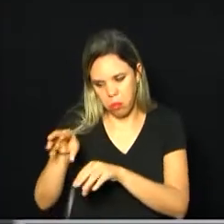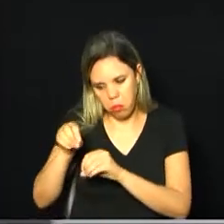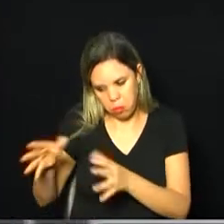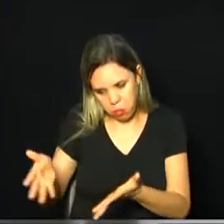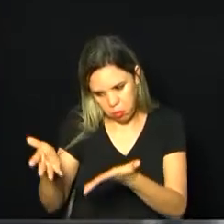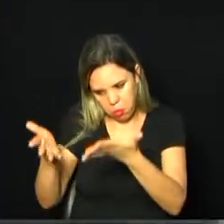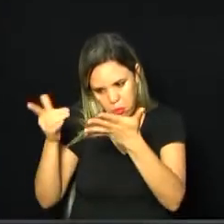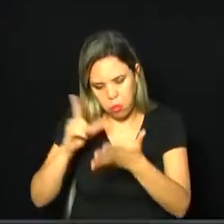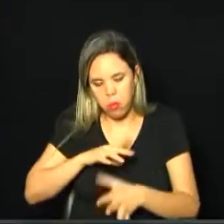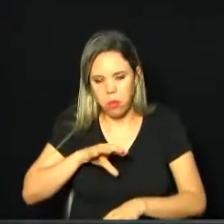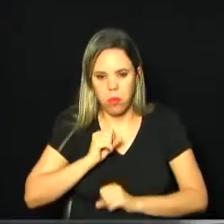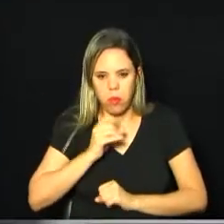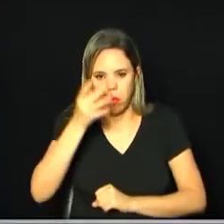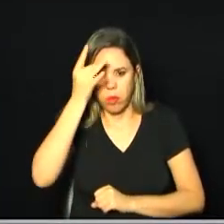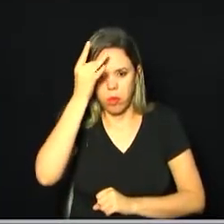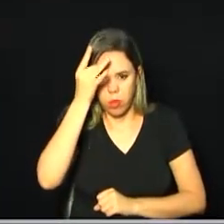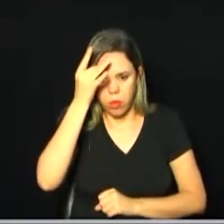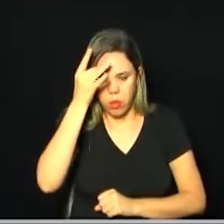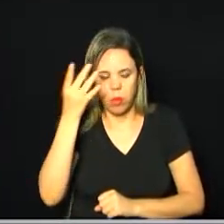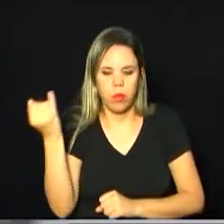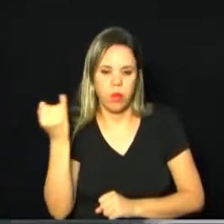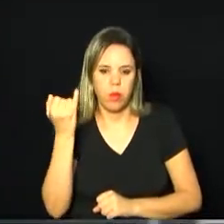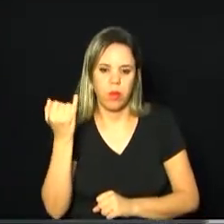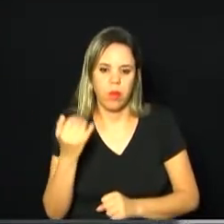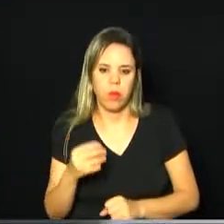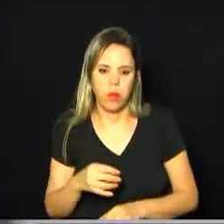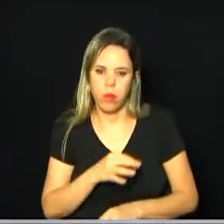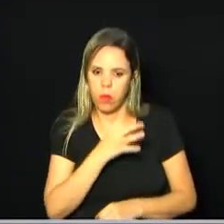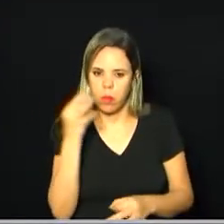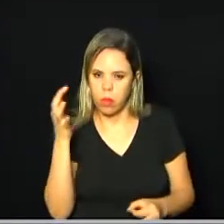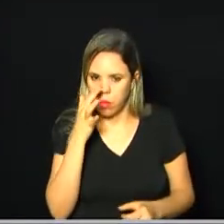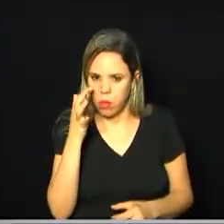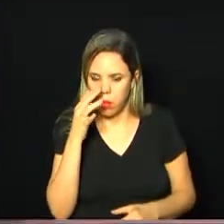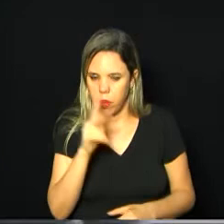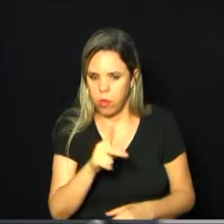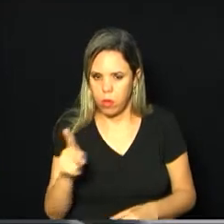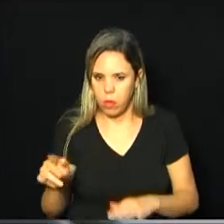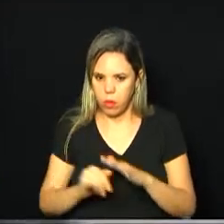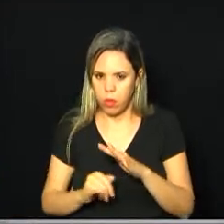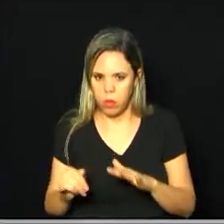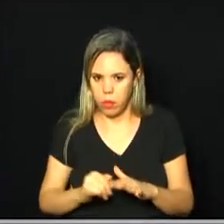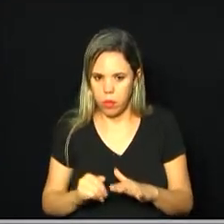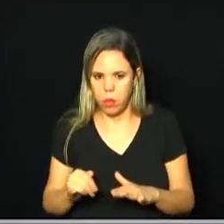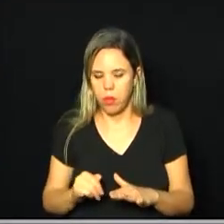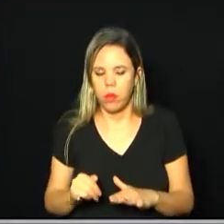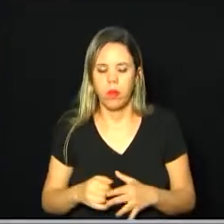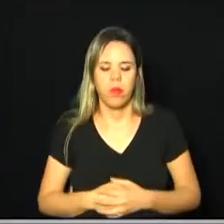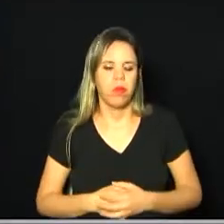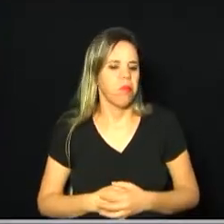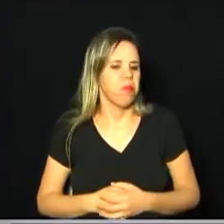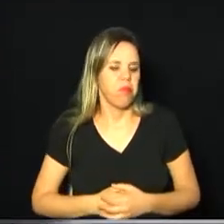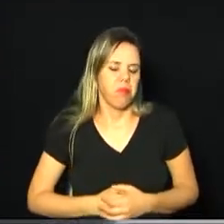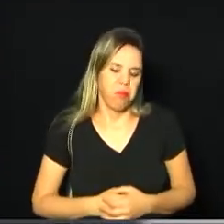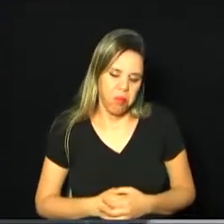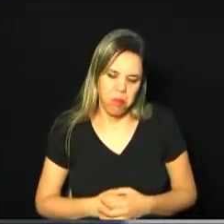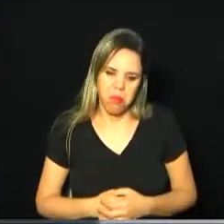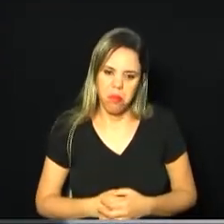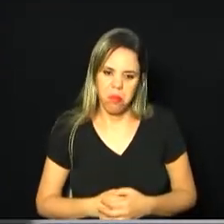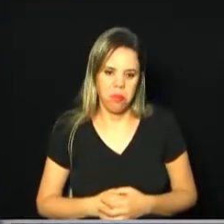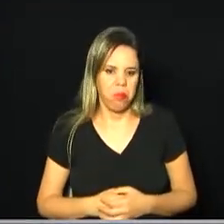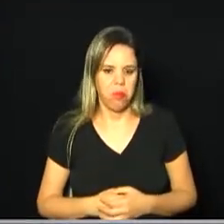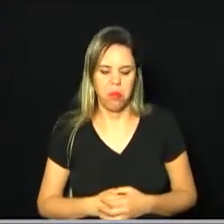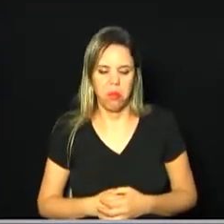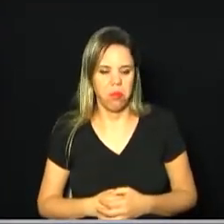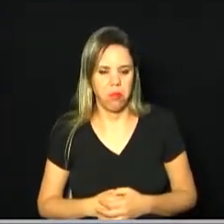instigar ela ter esse é o ponto que eu acho que é o mais formidável dos professores do Instituto da grade do Instituto tem se eles não